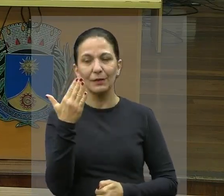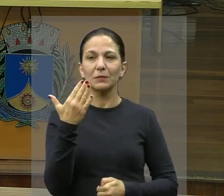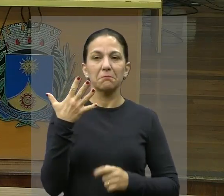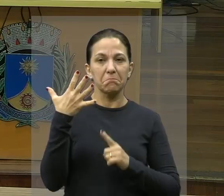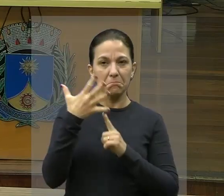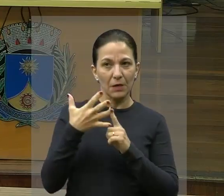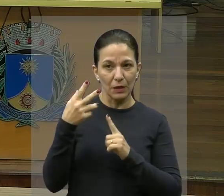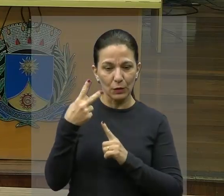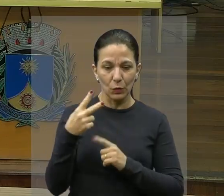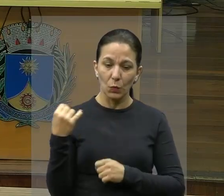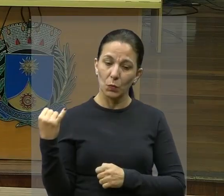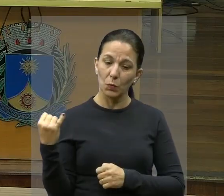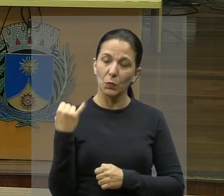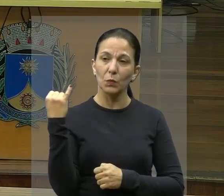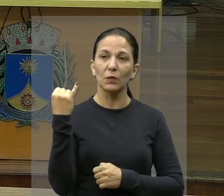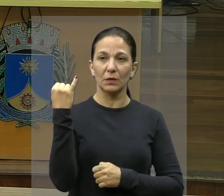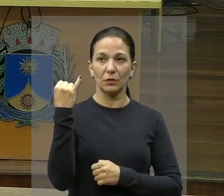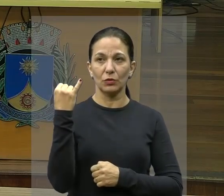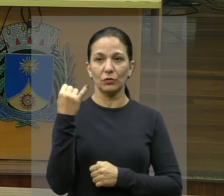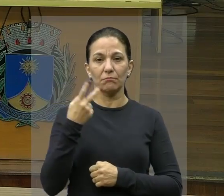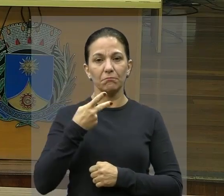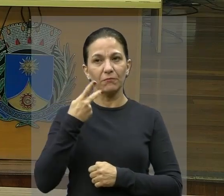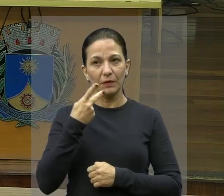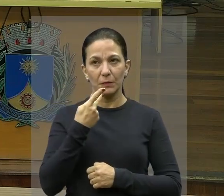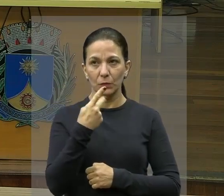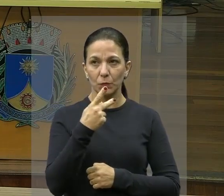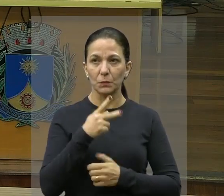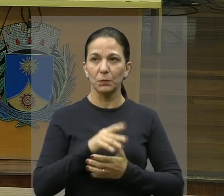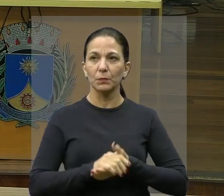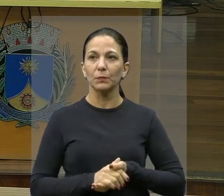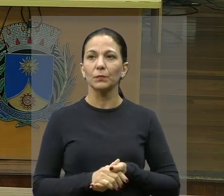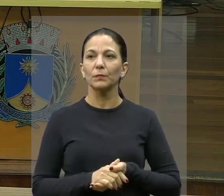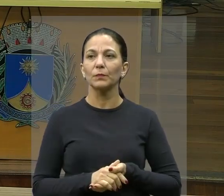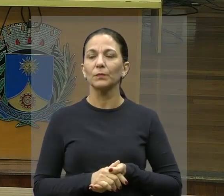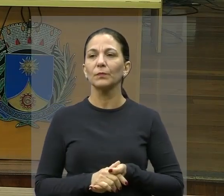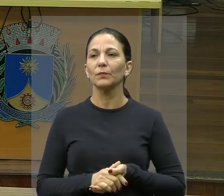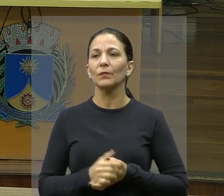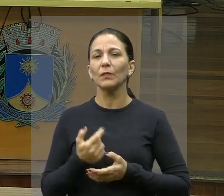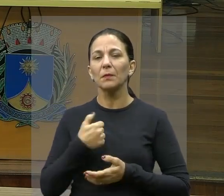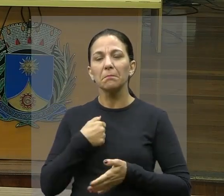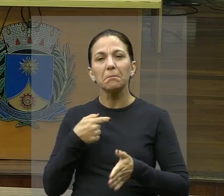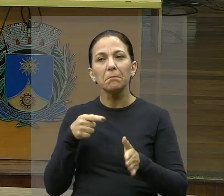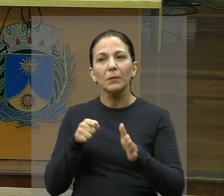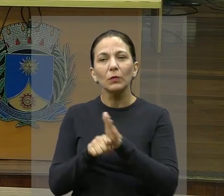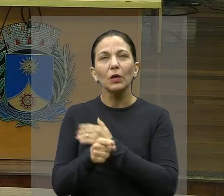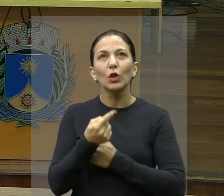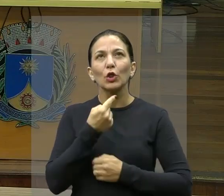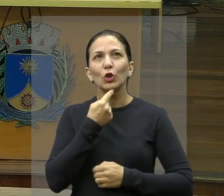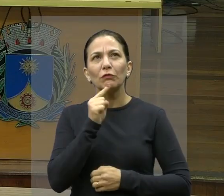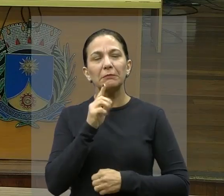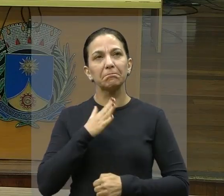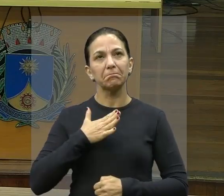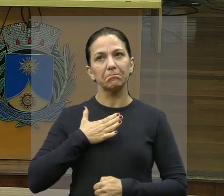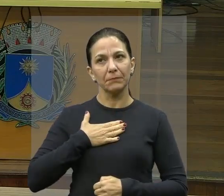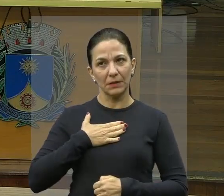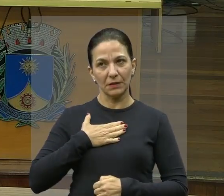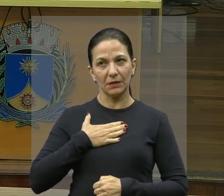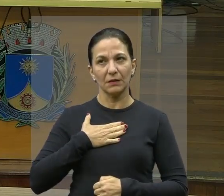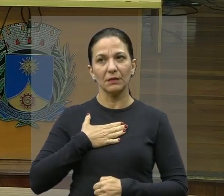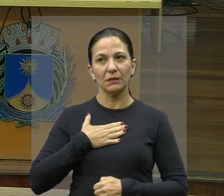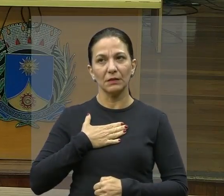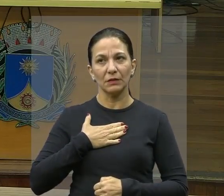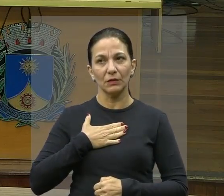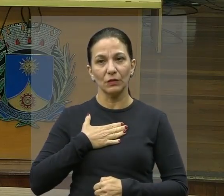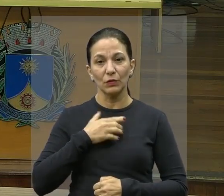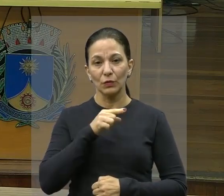de extrema importância. O que eu queria questionar, na verdade, é uma dúvida que eu tenho, se vocês